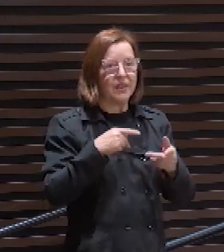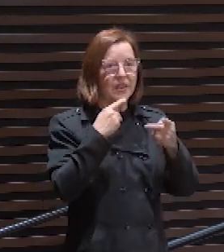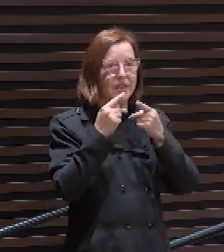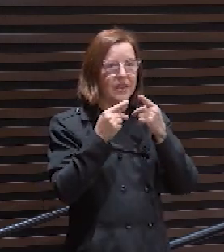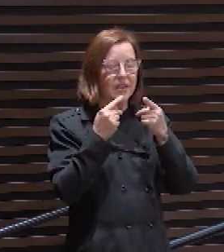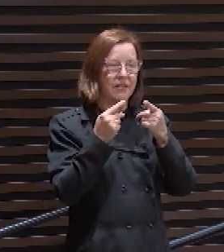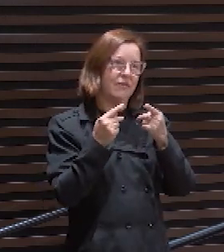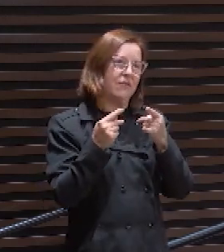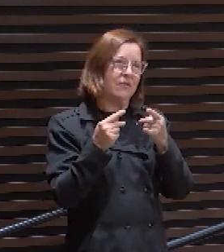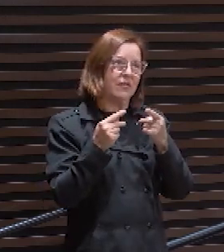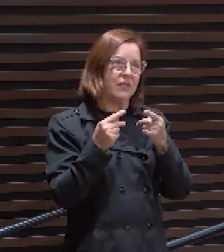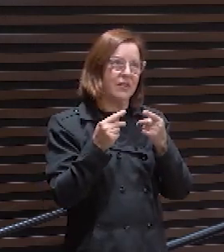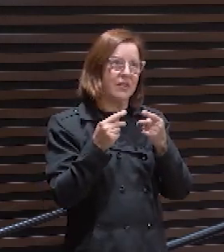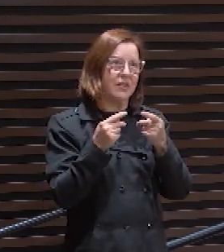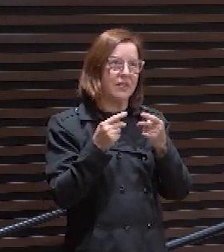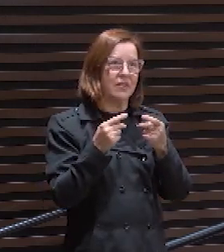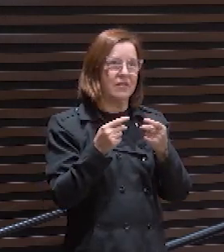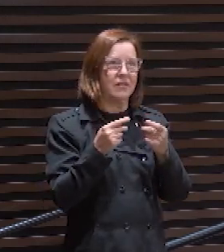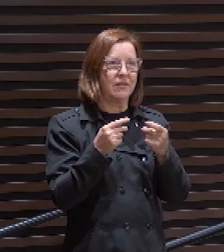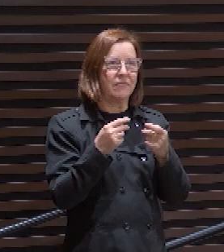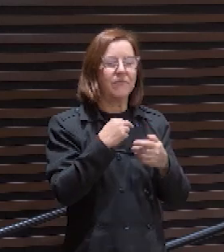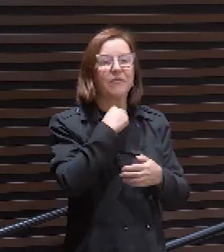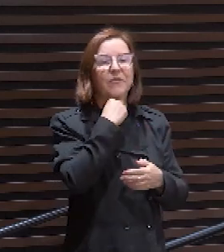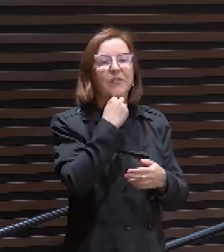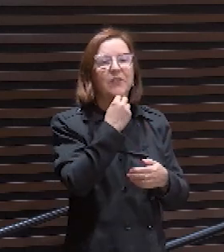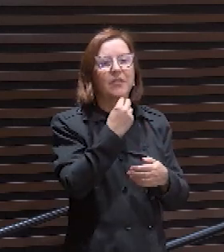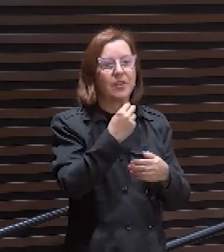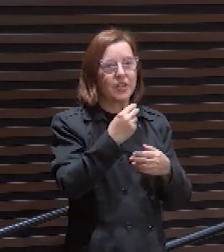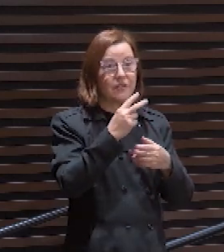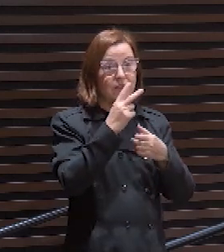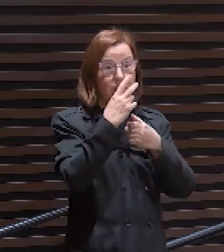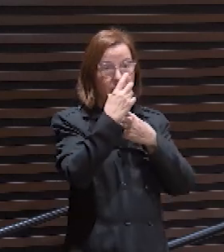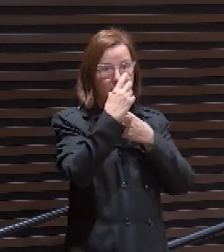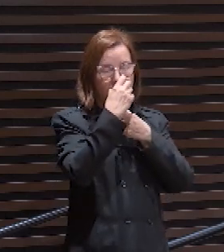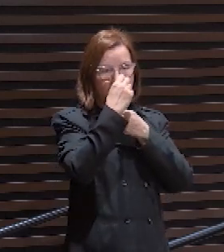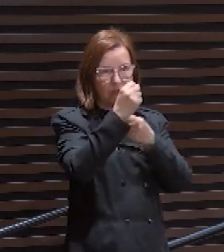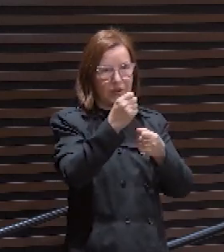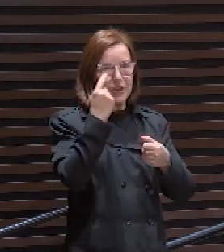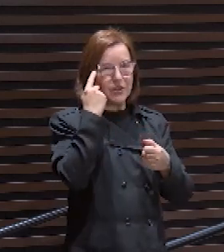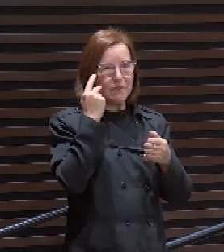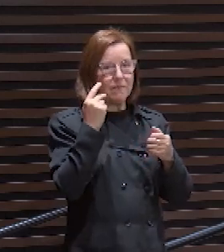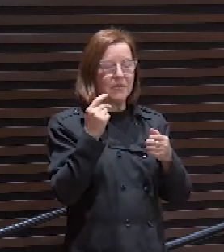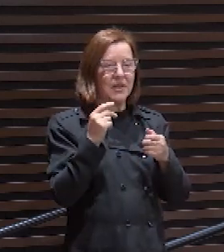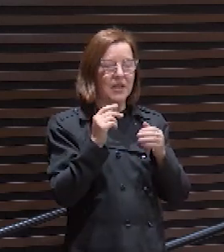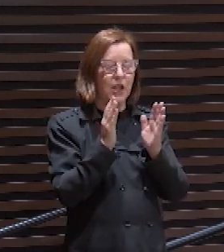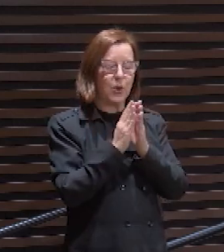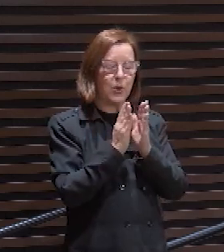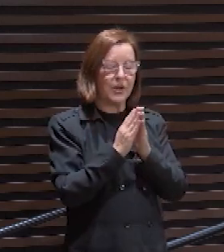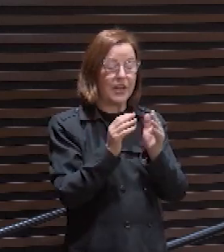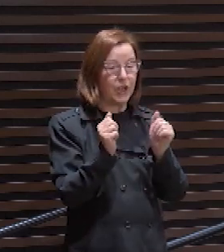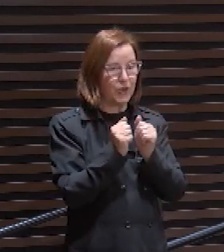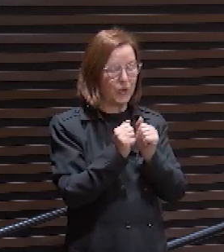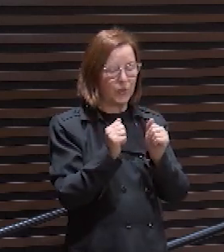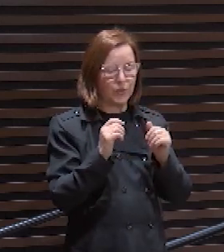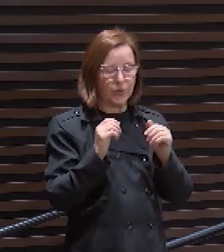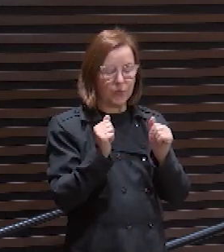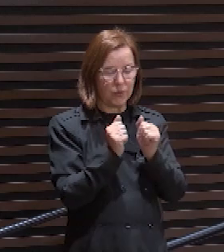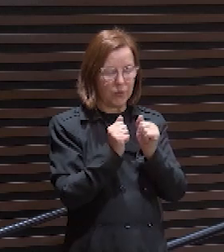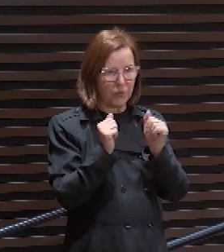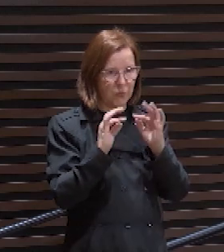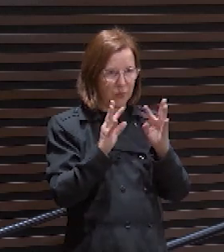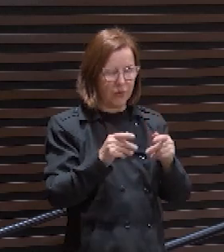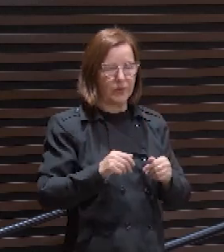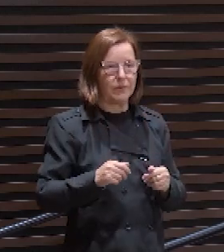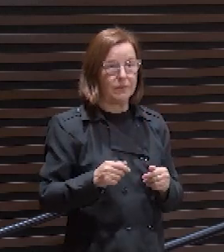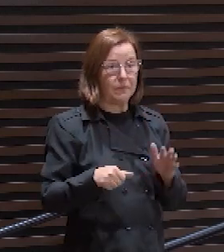e pudessem saber o que estava acontecendo, orar com o irmão e dissessem amém juntamente com ele. A primeira oração foi de uma irmã, que eu